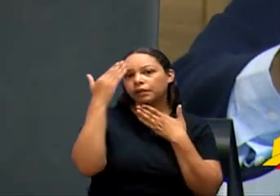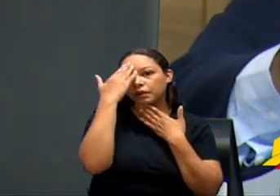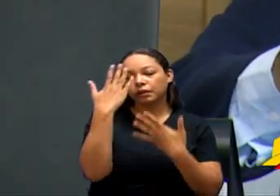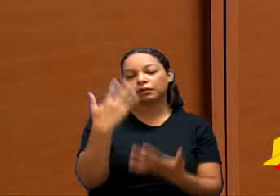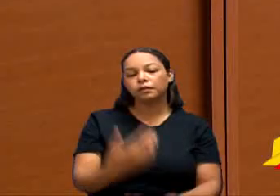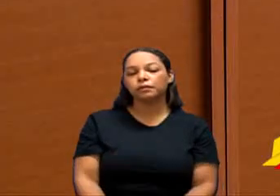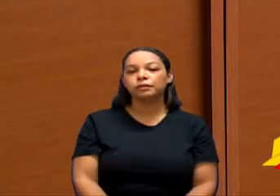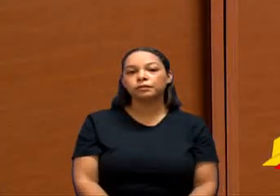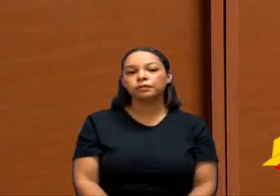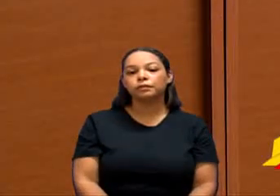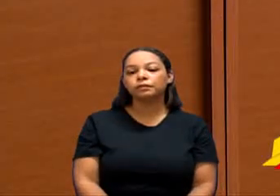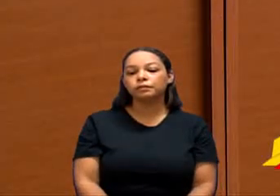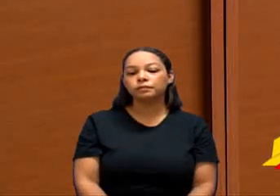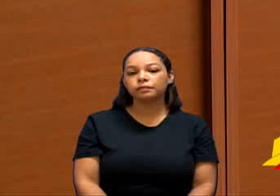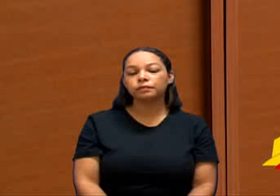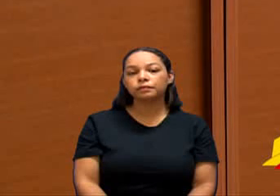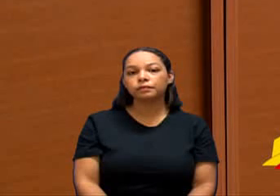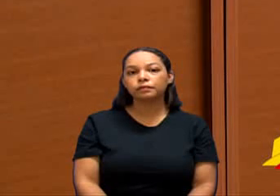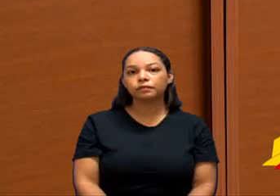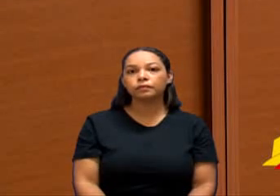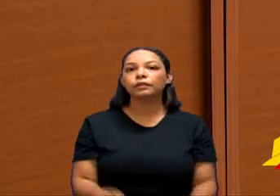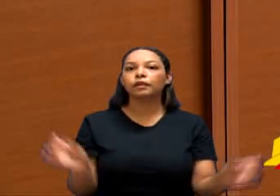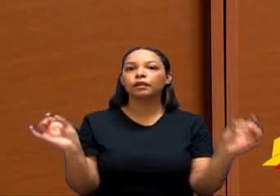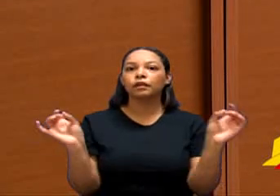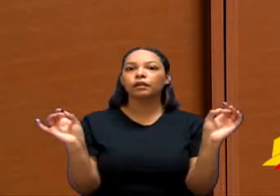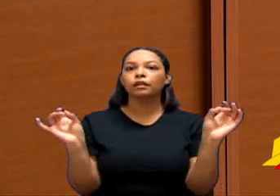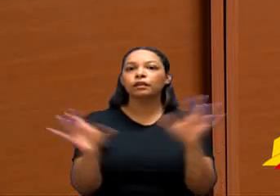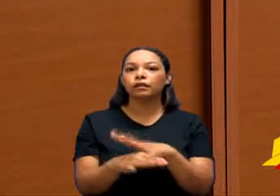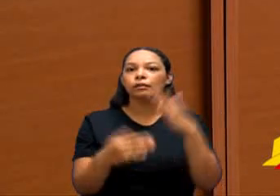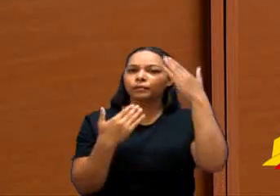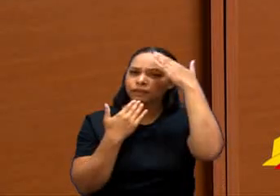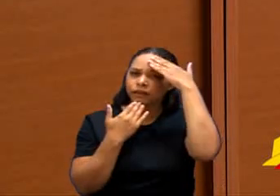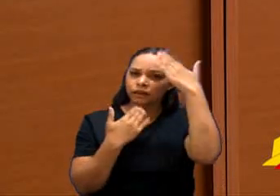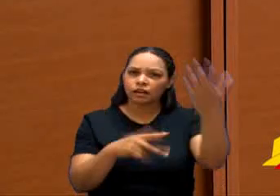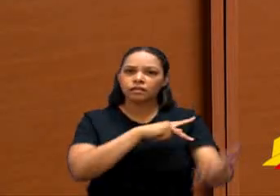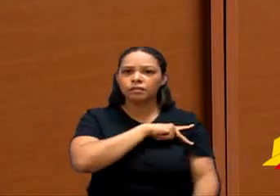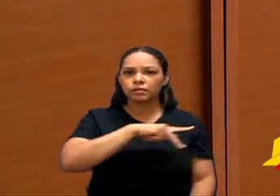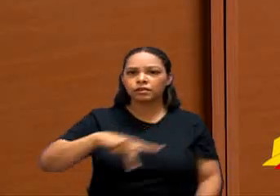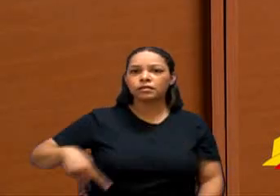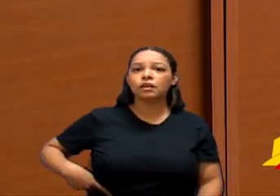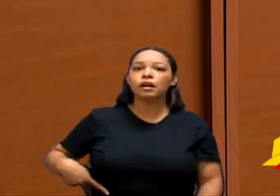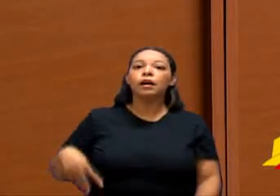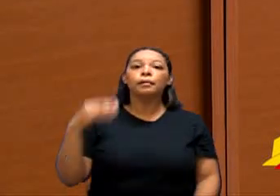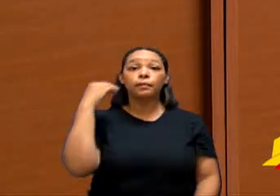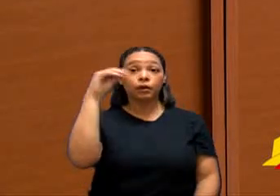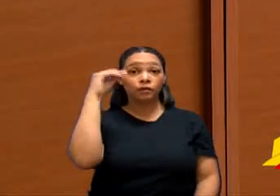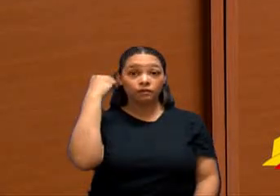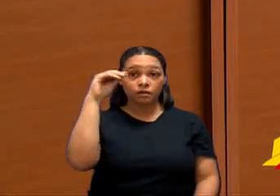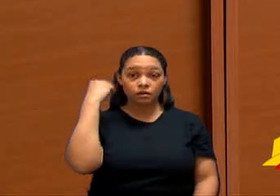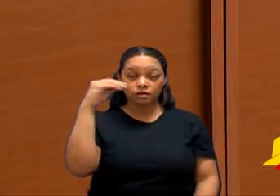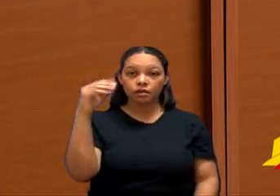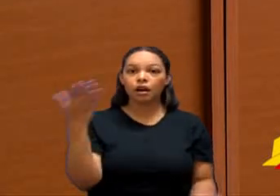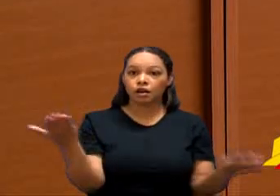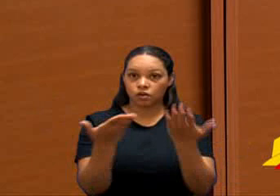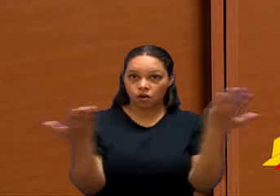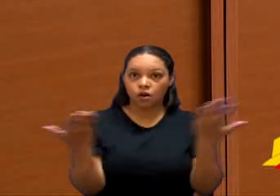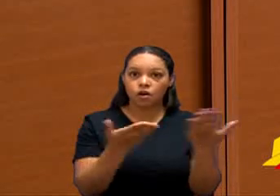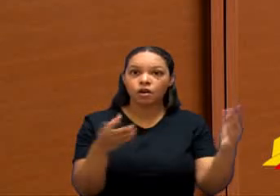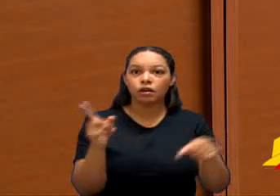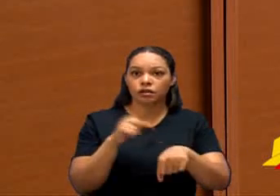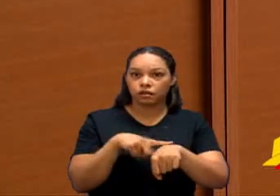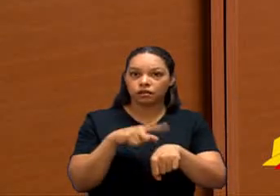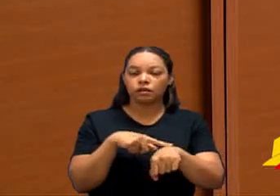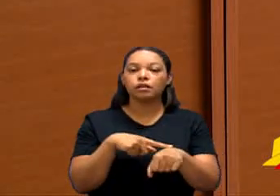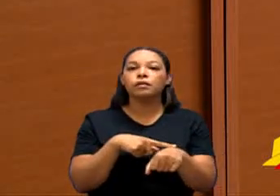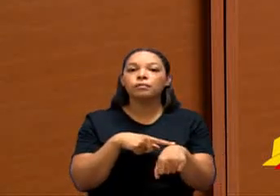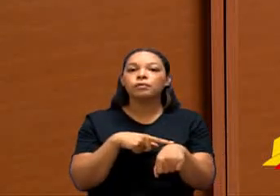líder. Para encerrar... Obrigada, senhor presidente. Aproveitando que estão usando o espaço para fazer denúncias